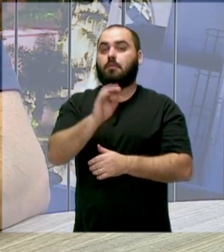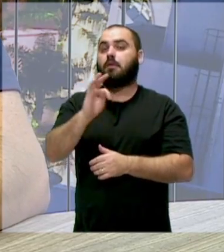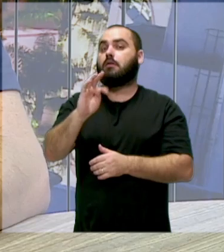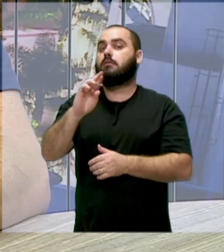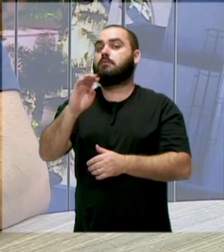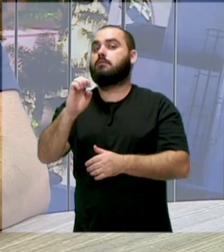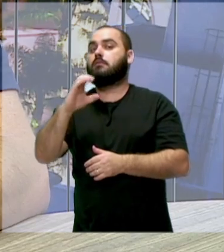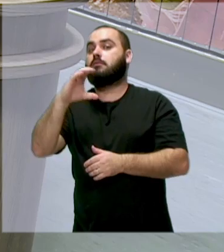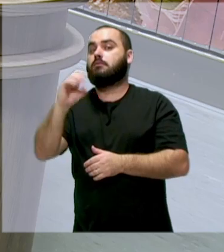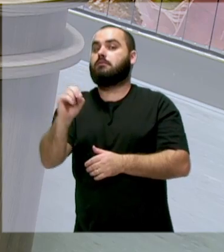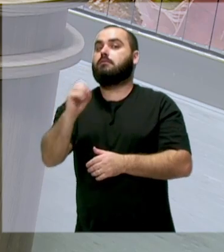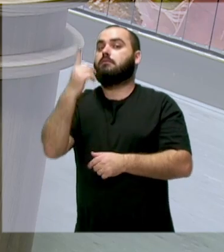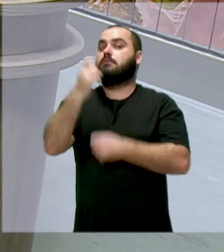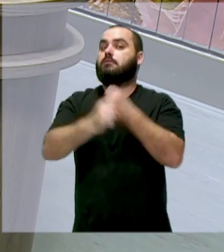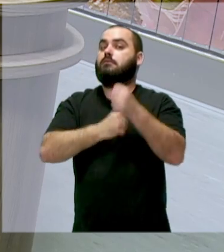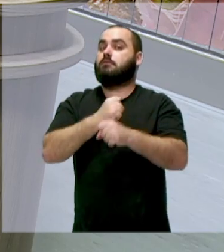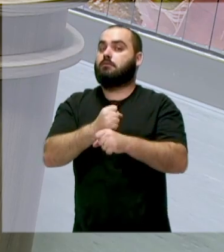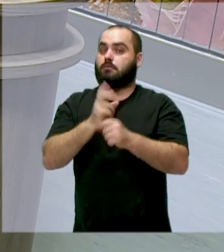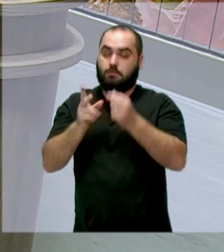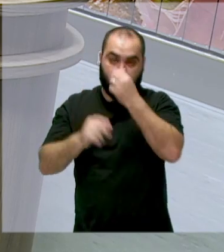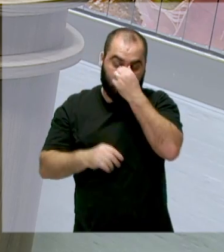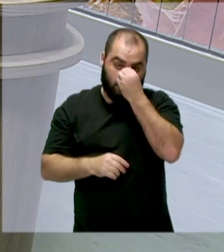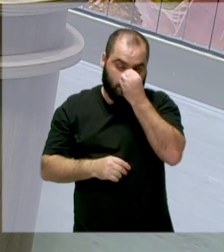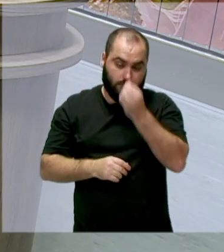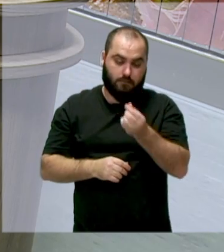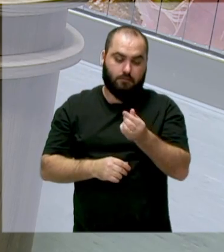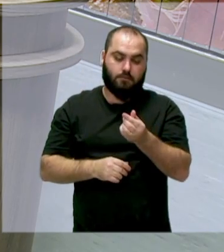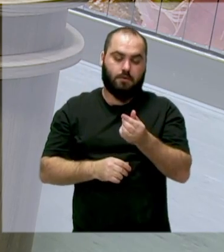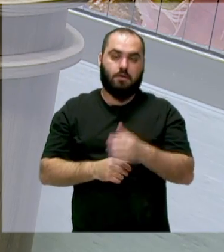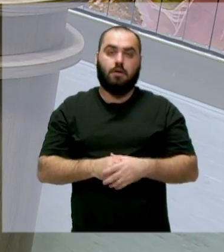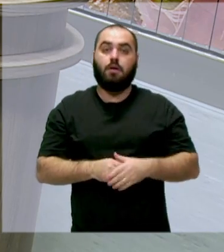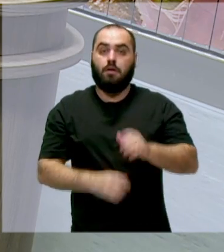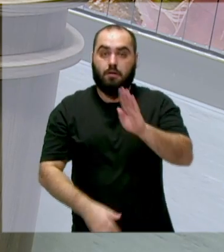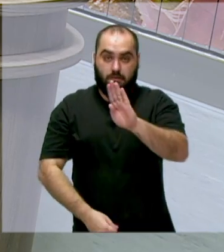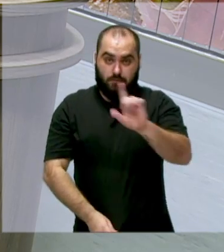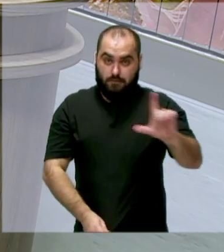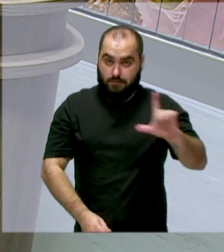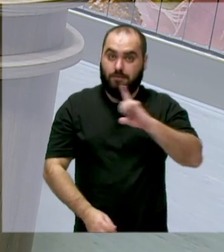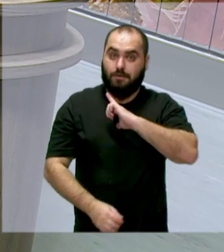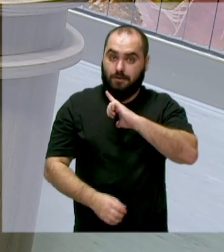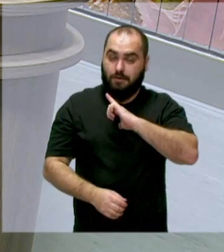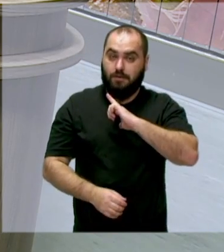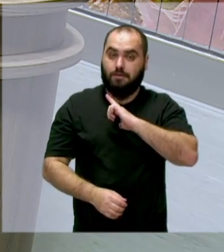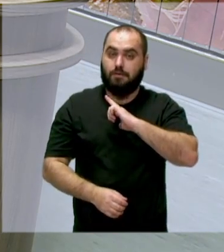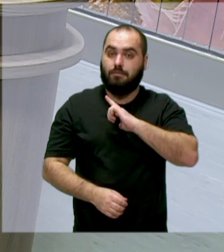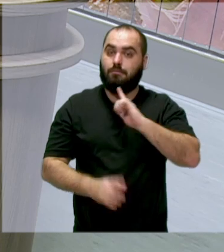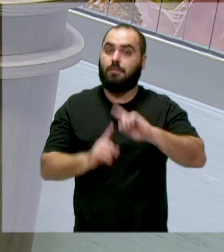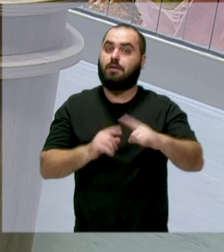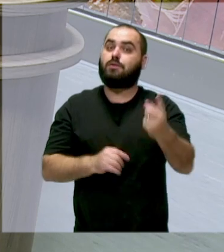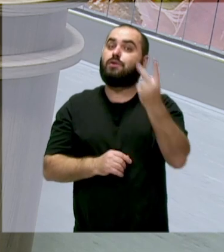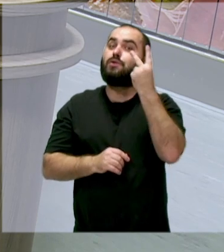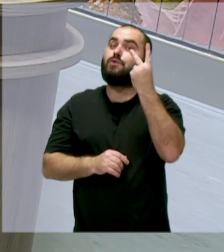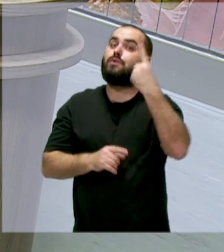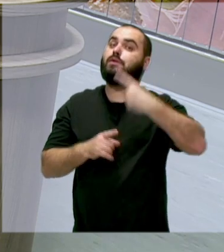passam o ano inteiro. Blumenau tem caminhão catatreco, mas passa 2 vezes ao ano.